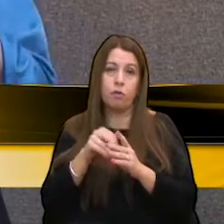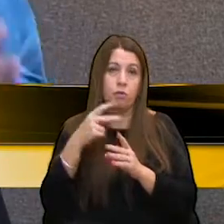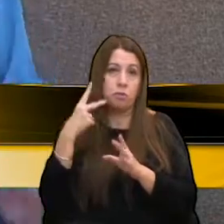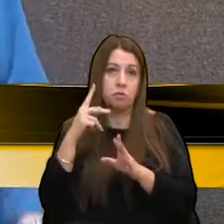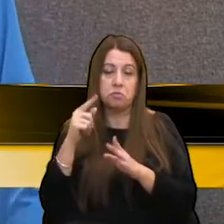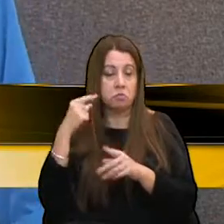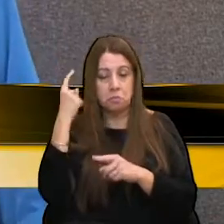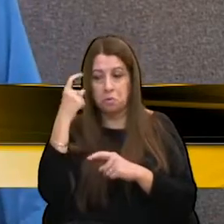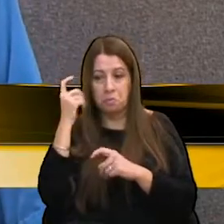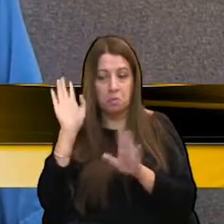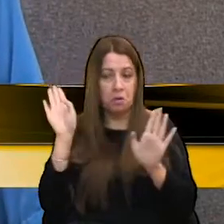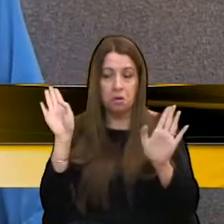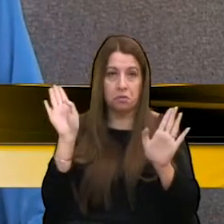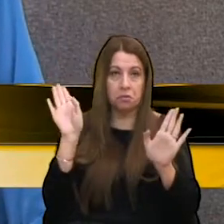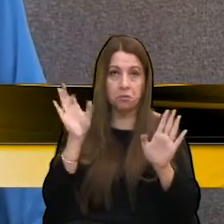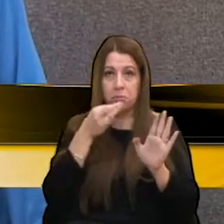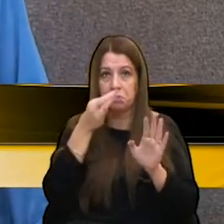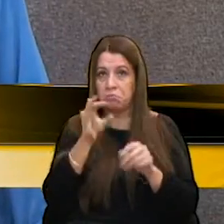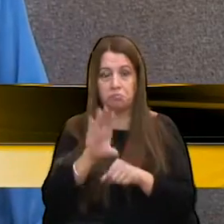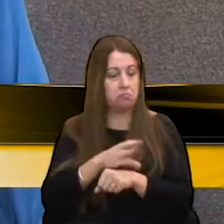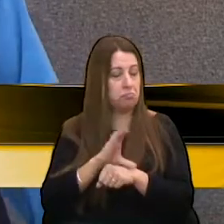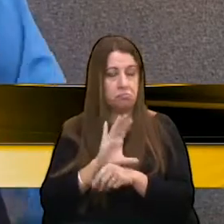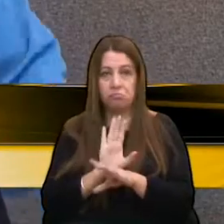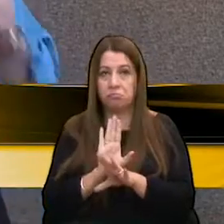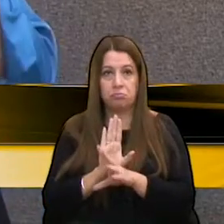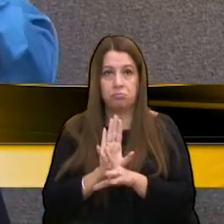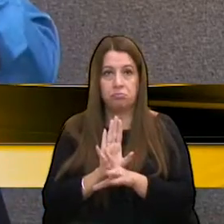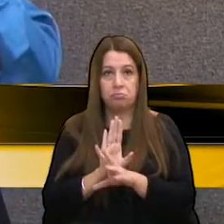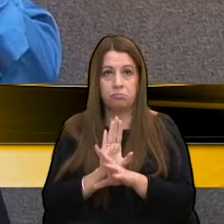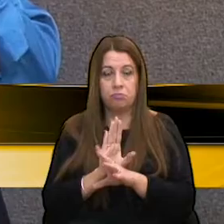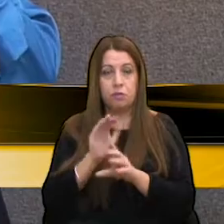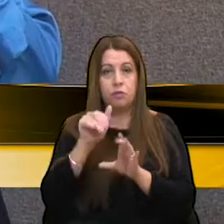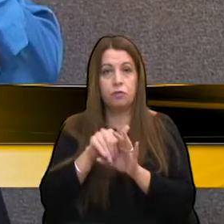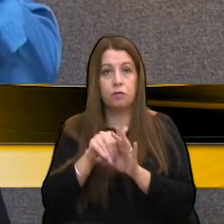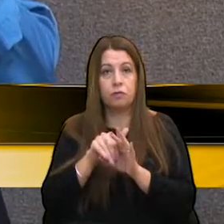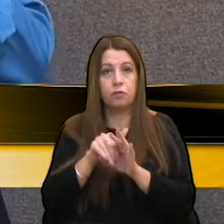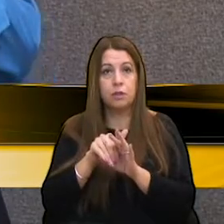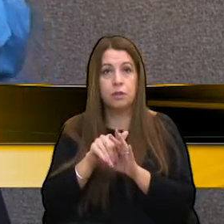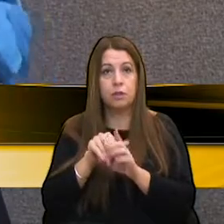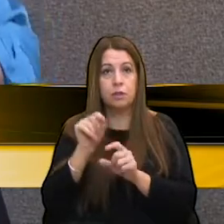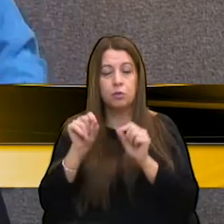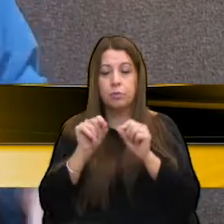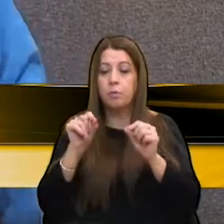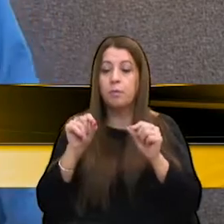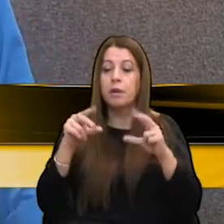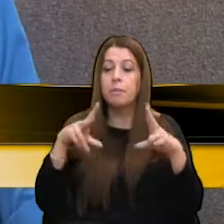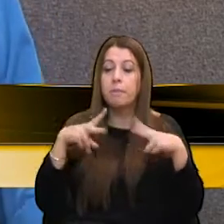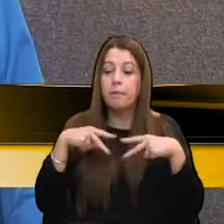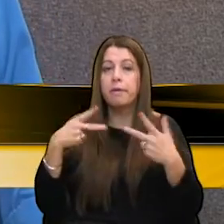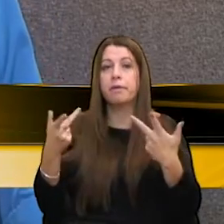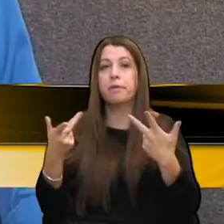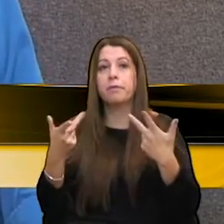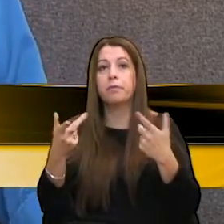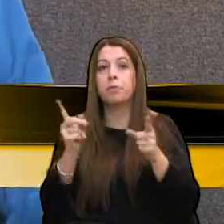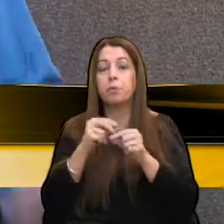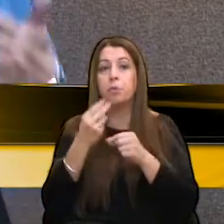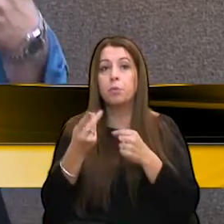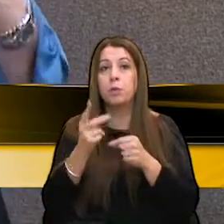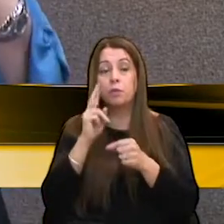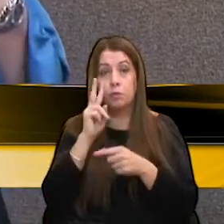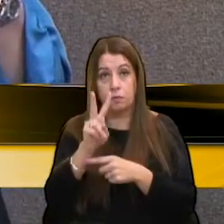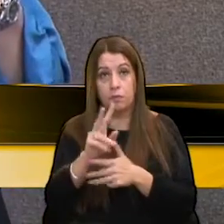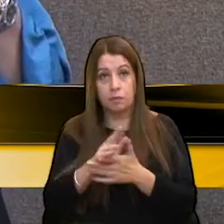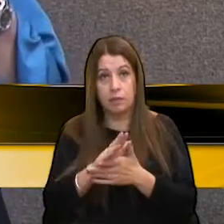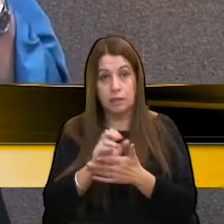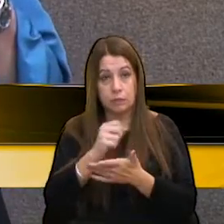não estou preocupado com o parecer de inconstitucionalidade. Estou preocupado com a questão de mérito, né? E quando se vê